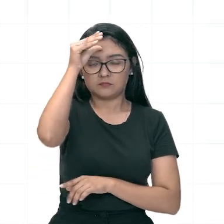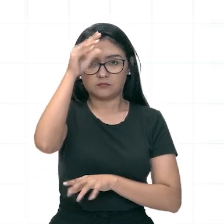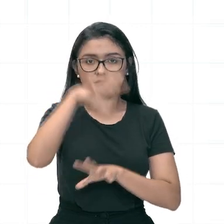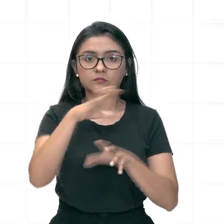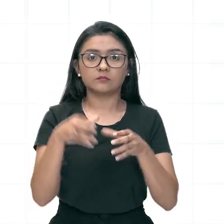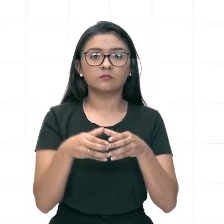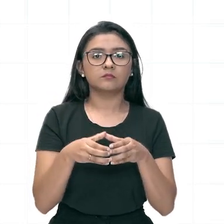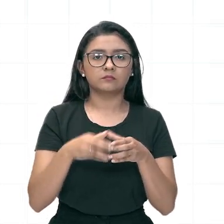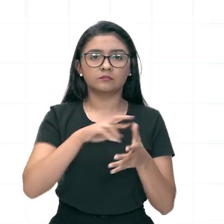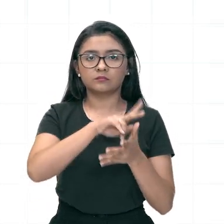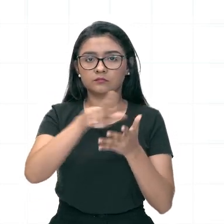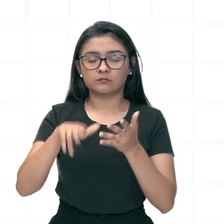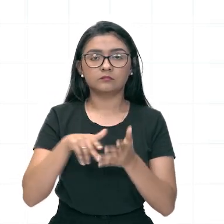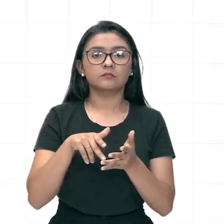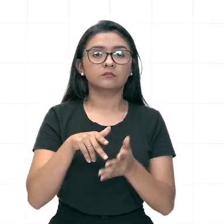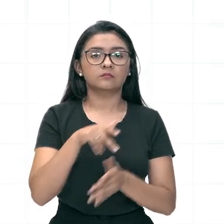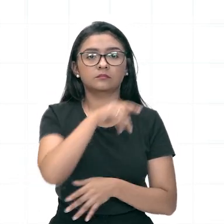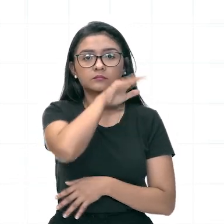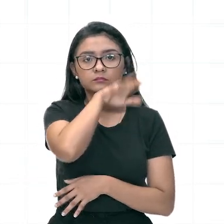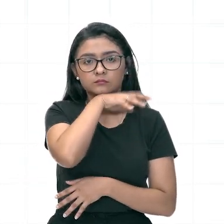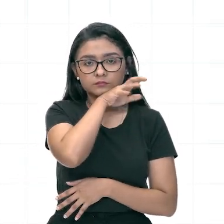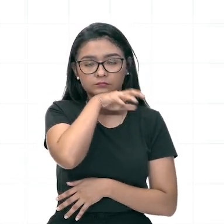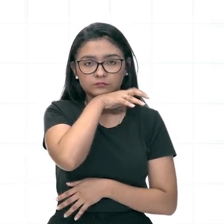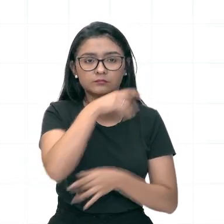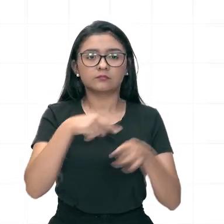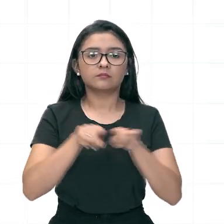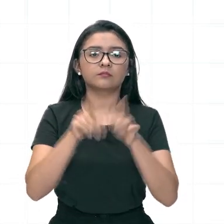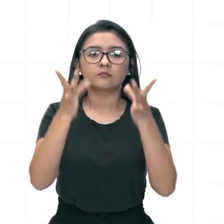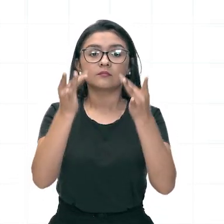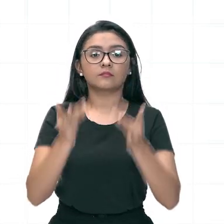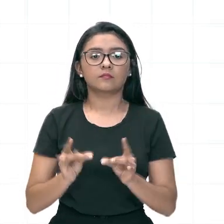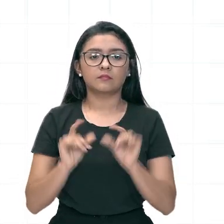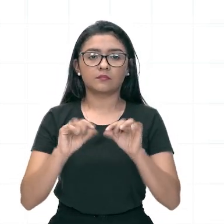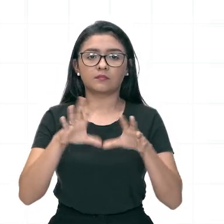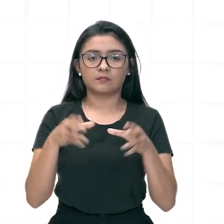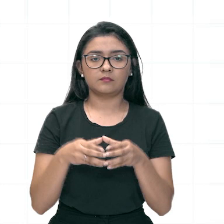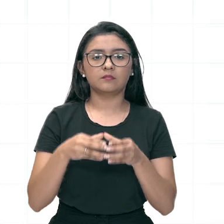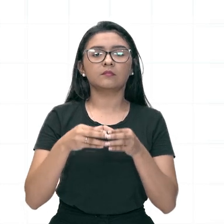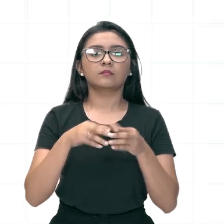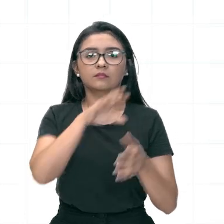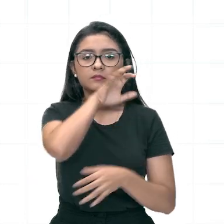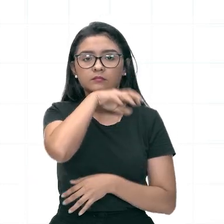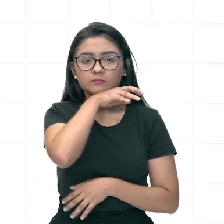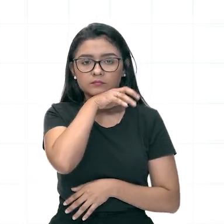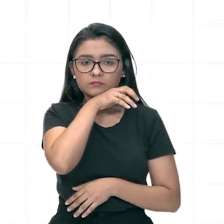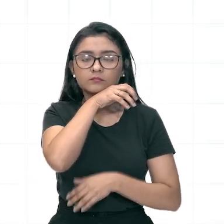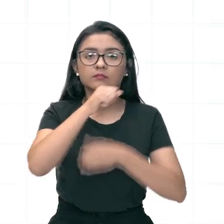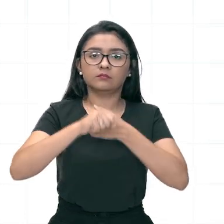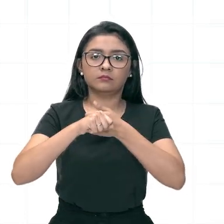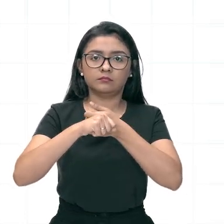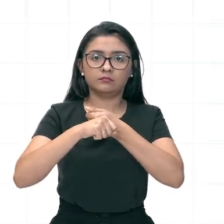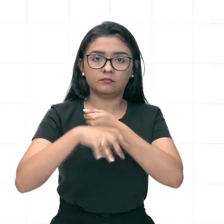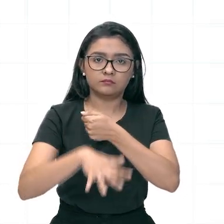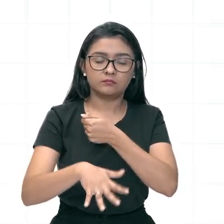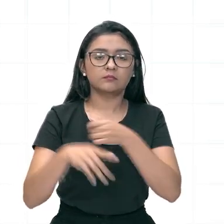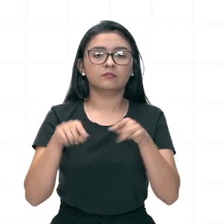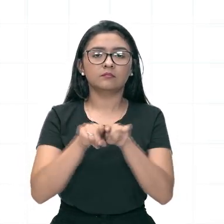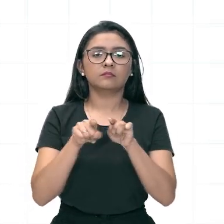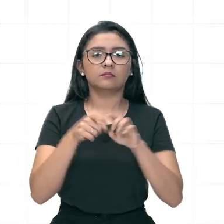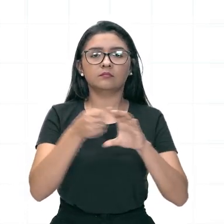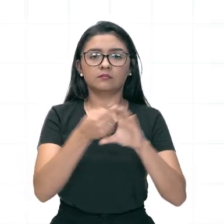objeto de conhecimento diversidade do reino animal e no detalhamento reino animal, classificação